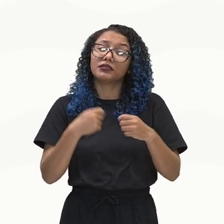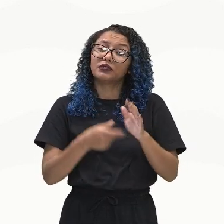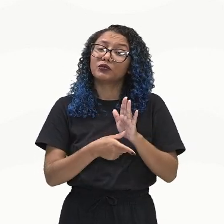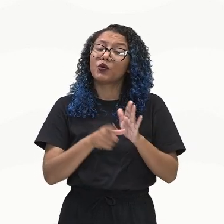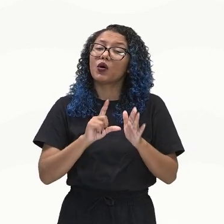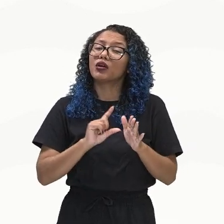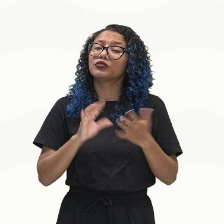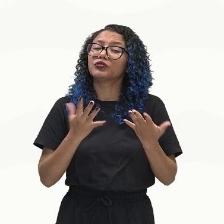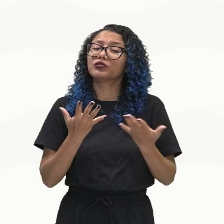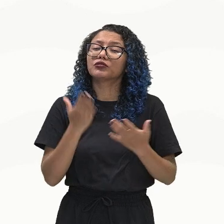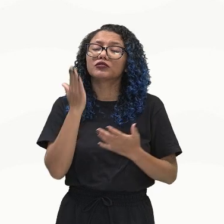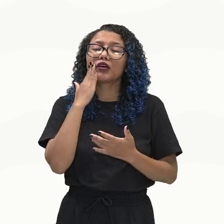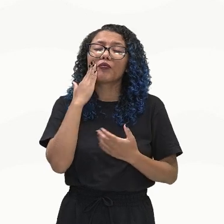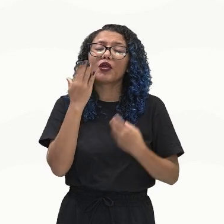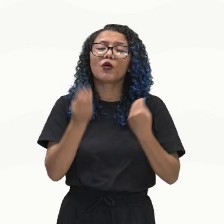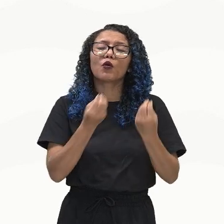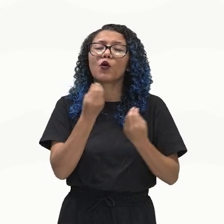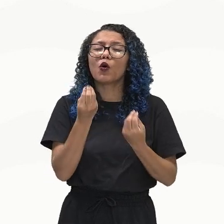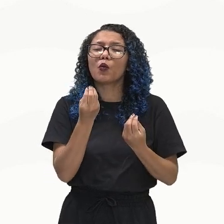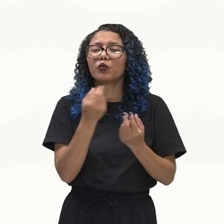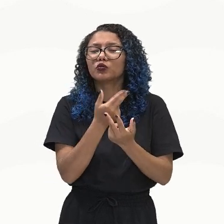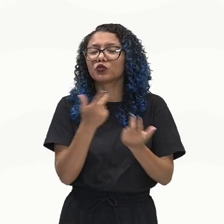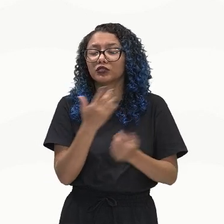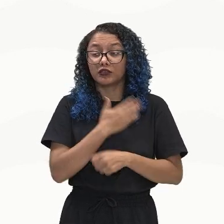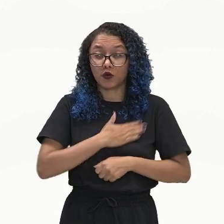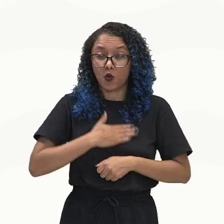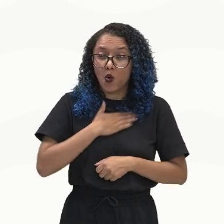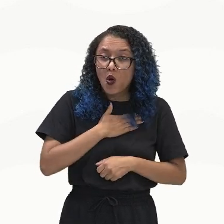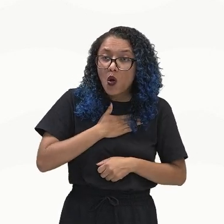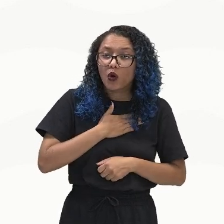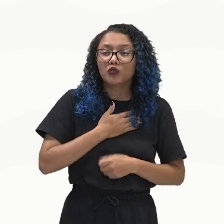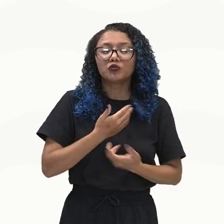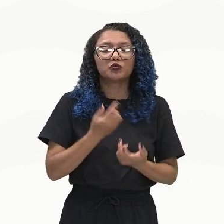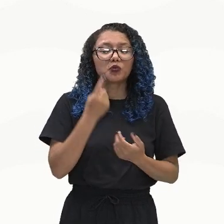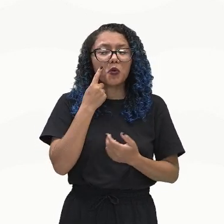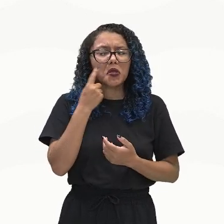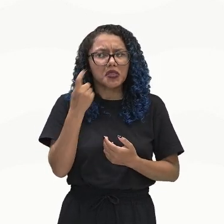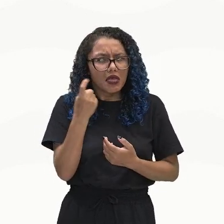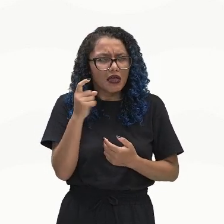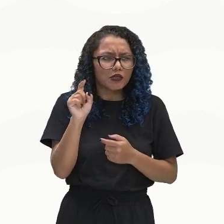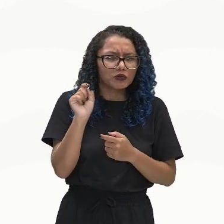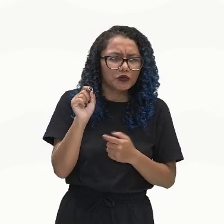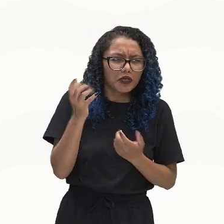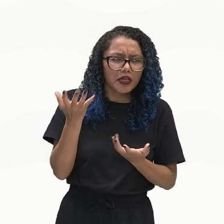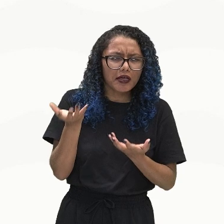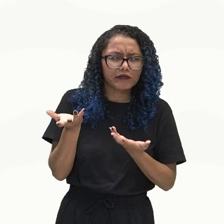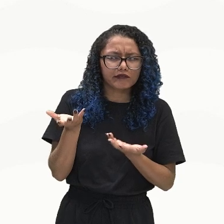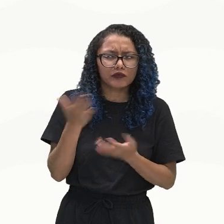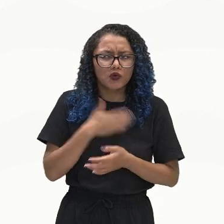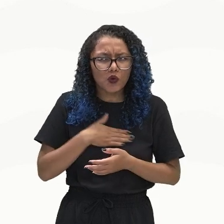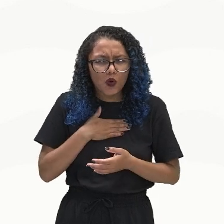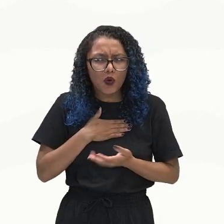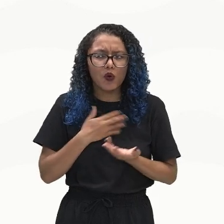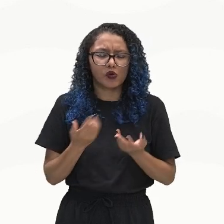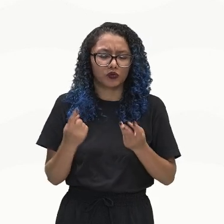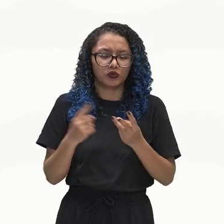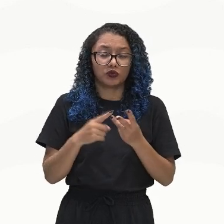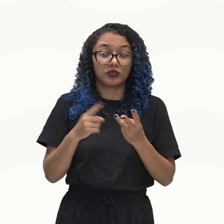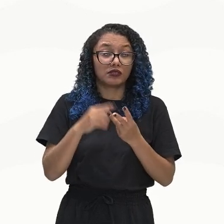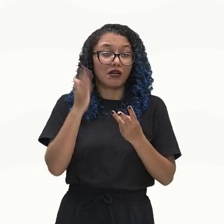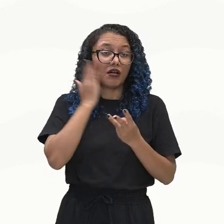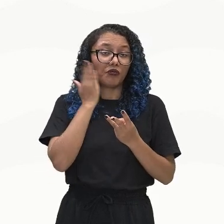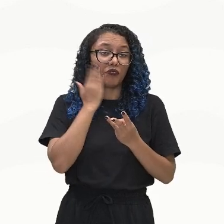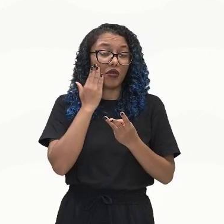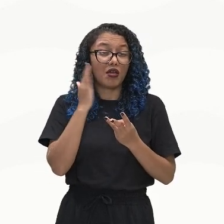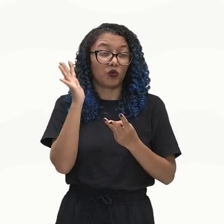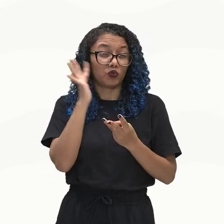meus gostos, identificar os meus interesses, reconhecer os meus sonhos. Tudo